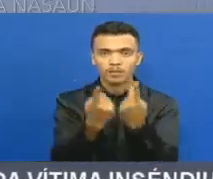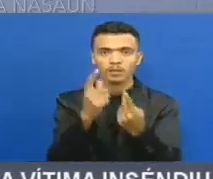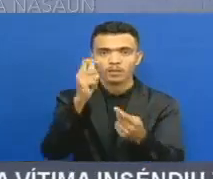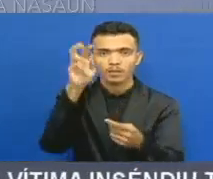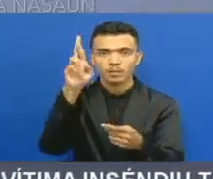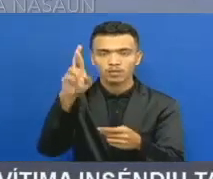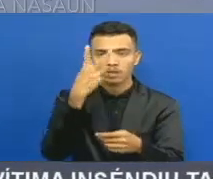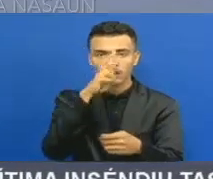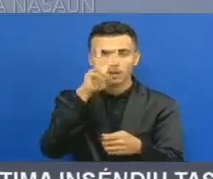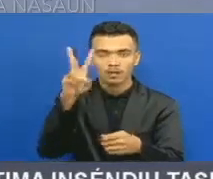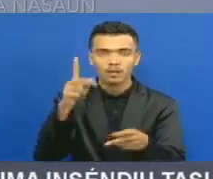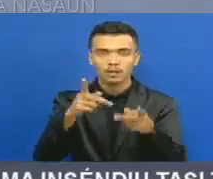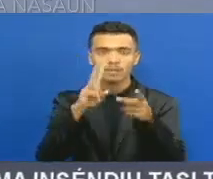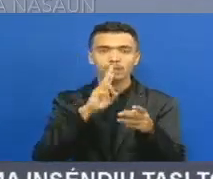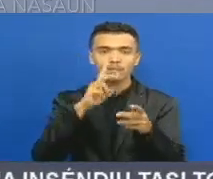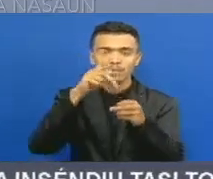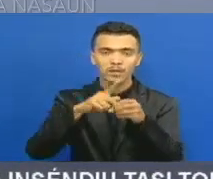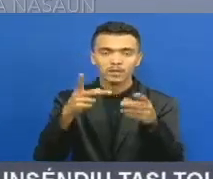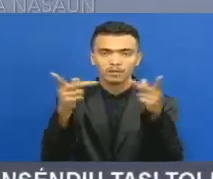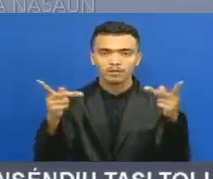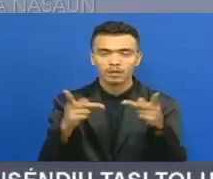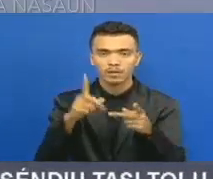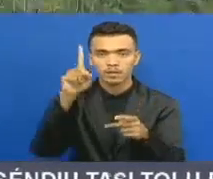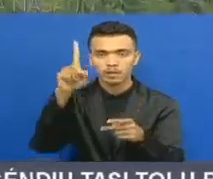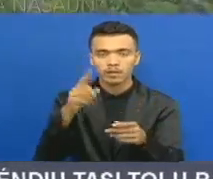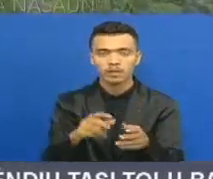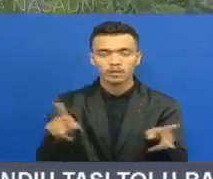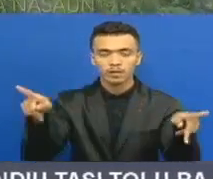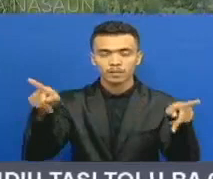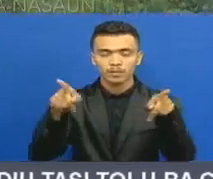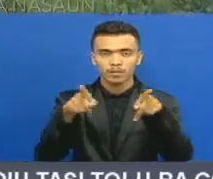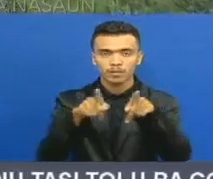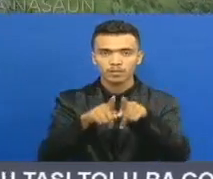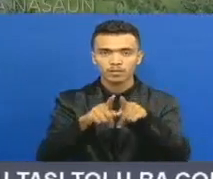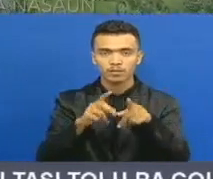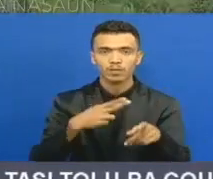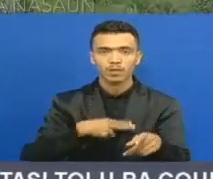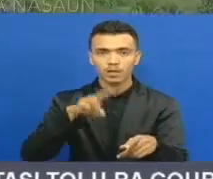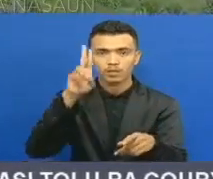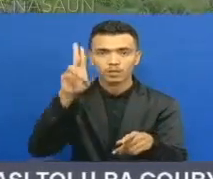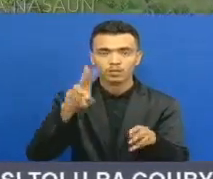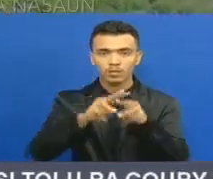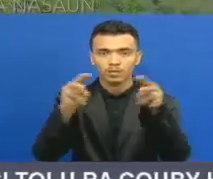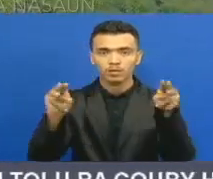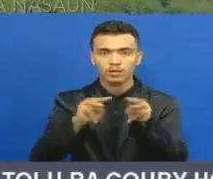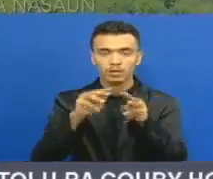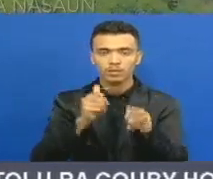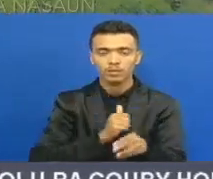Resources identifica ona minamatan ida iha suku forro ailiku, posto administrativo hatu uru município